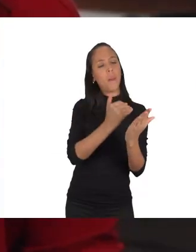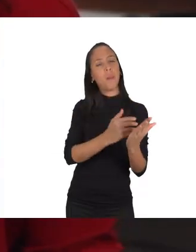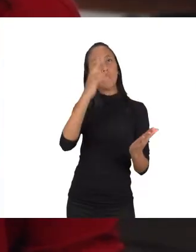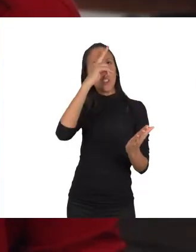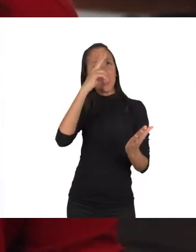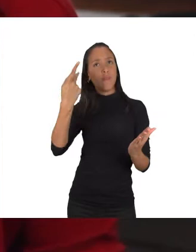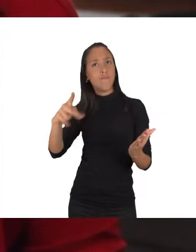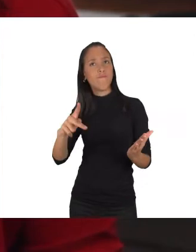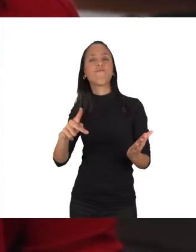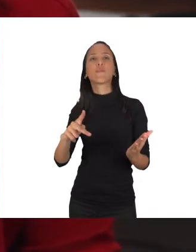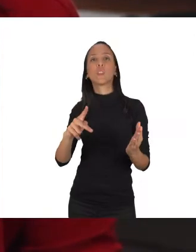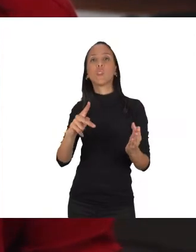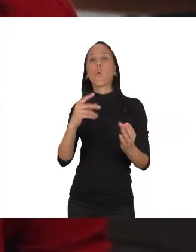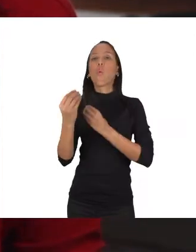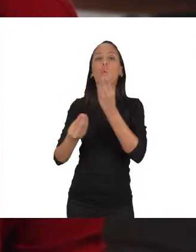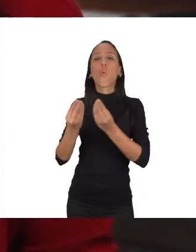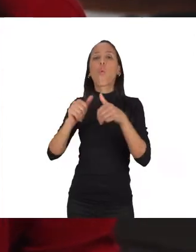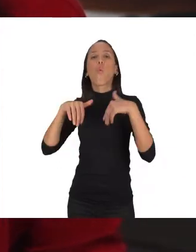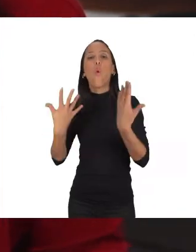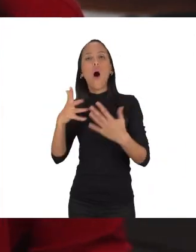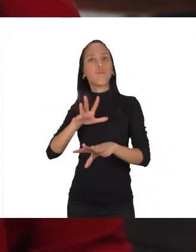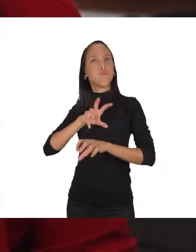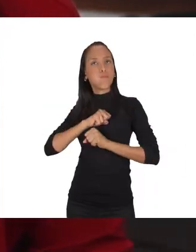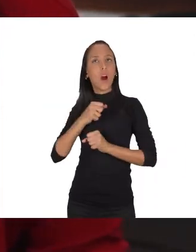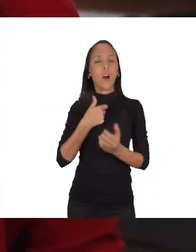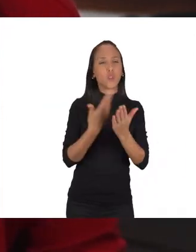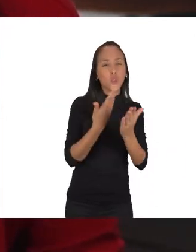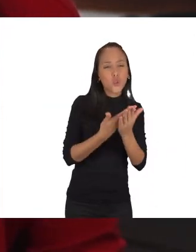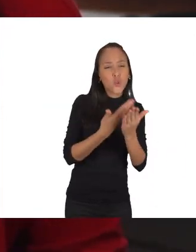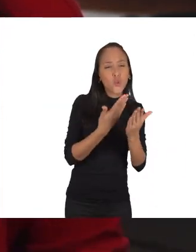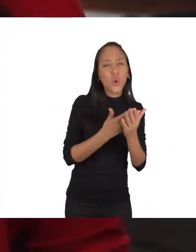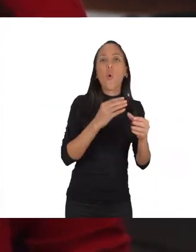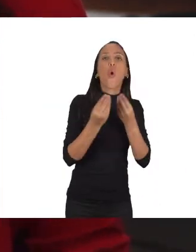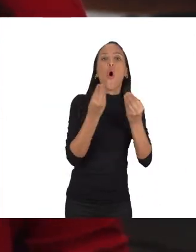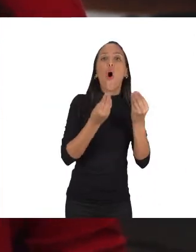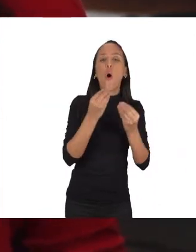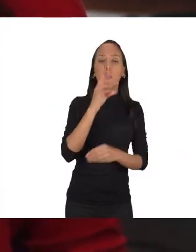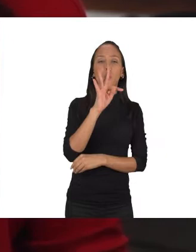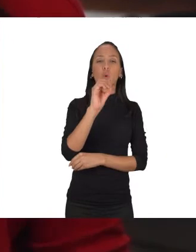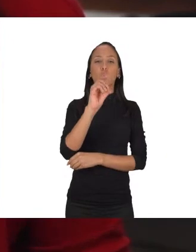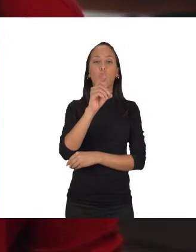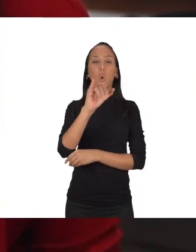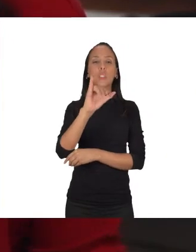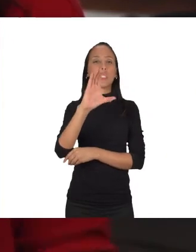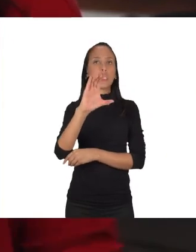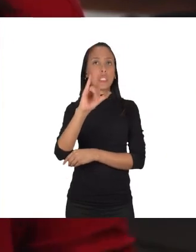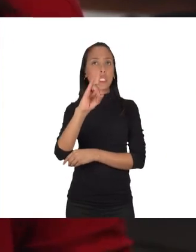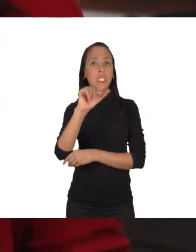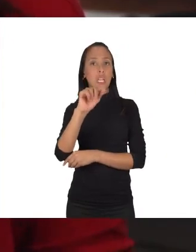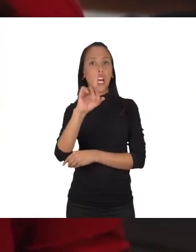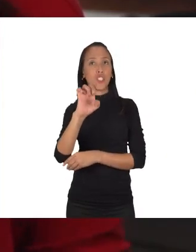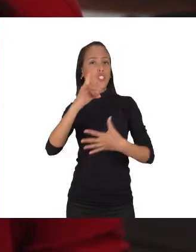a gente fez um estudo sobre a toxicidade desses produtos que estavam nas notas fiscais. E aí